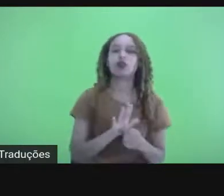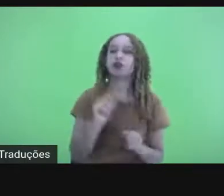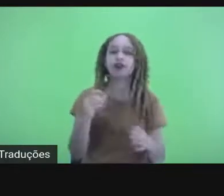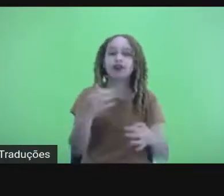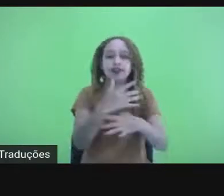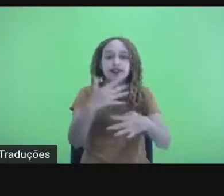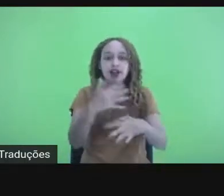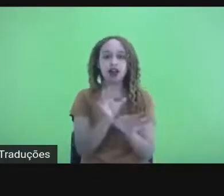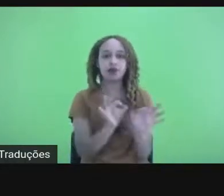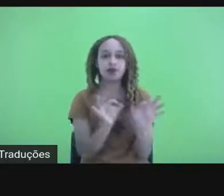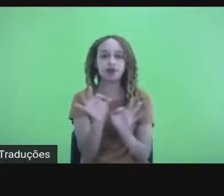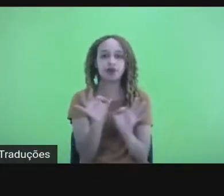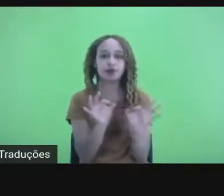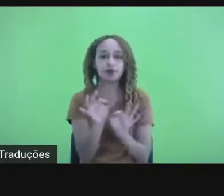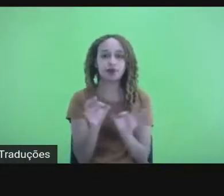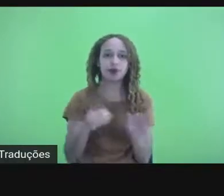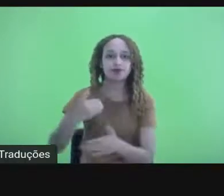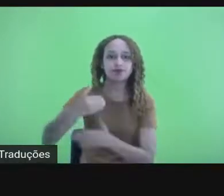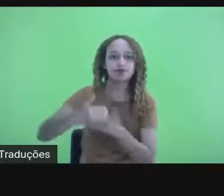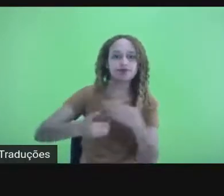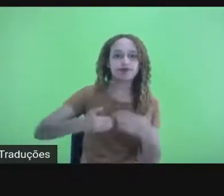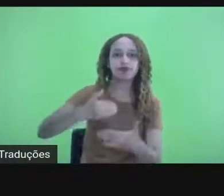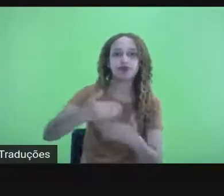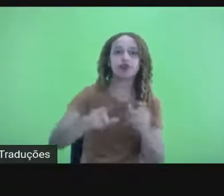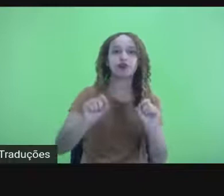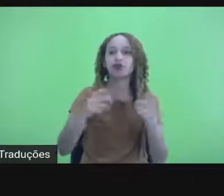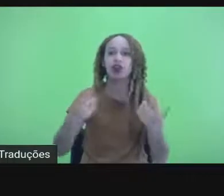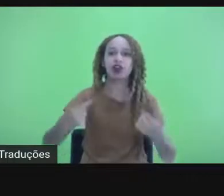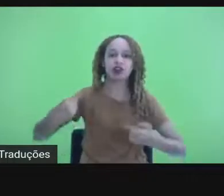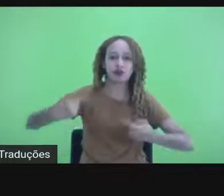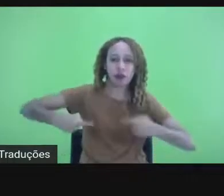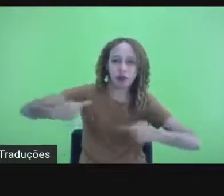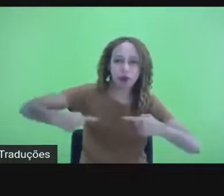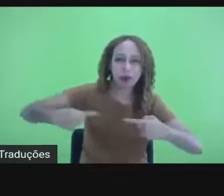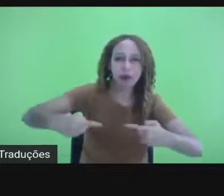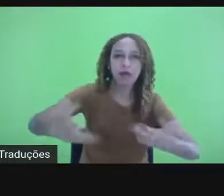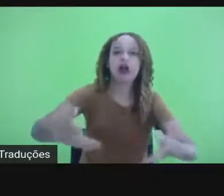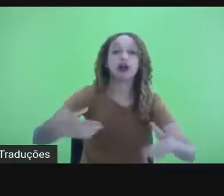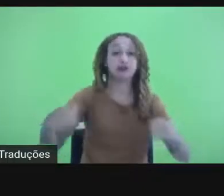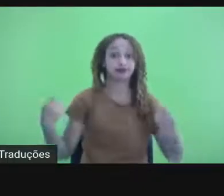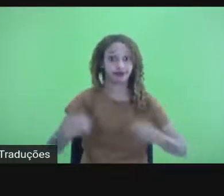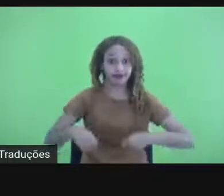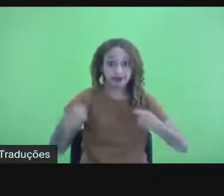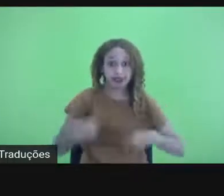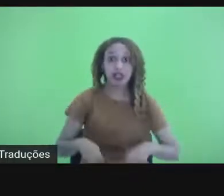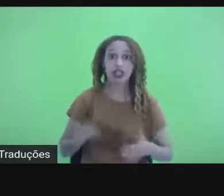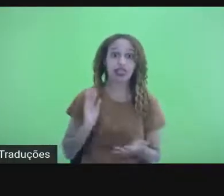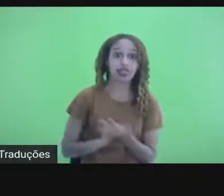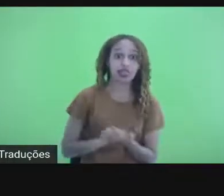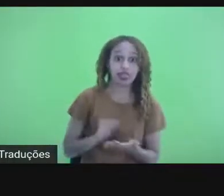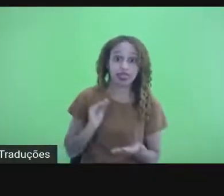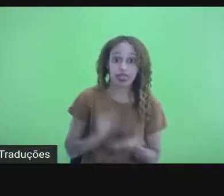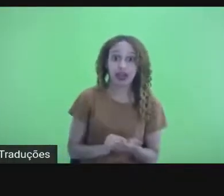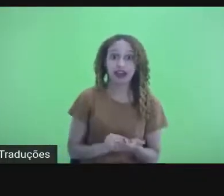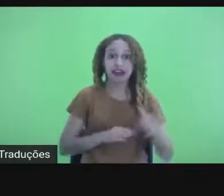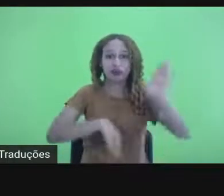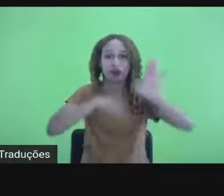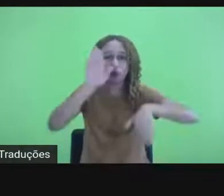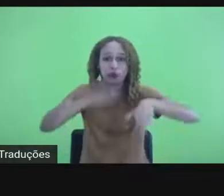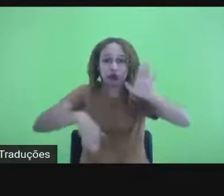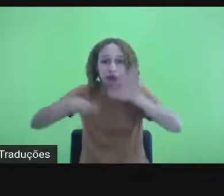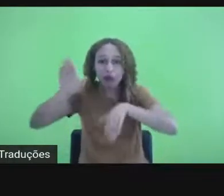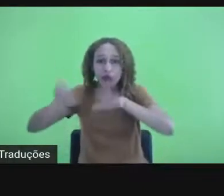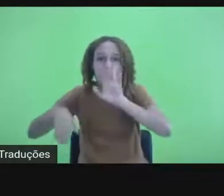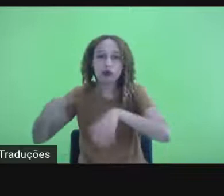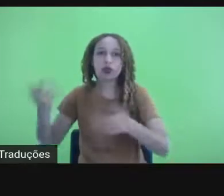produtora e reprodutora dos conflitos, das necessidades, das ausências, das desigualdades, né? Então,